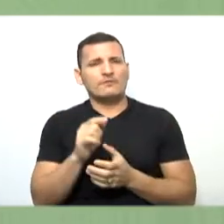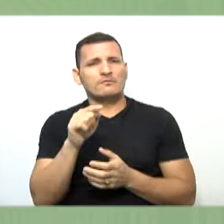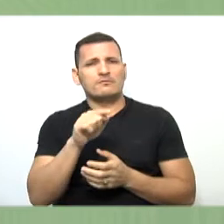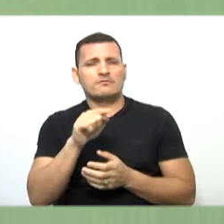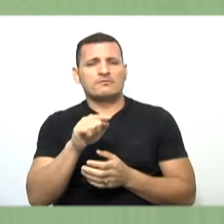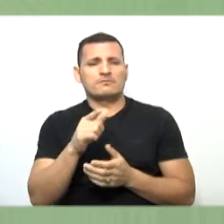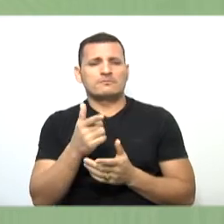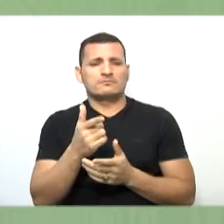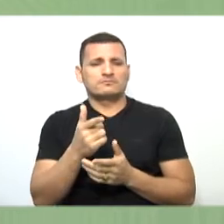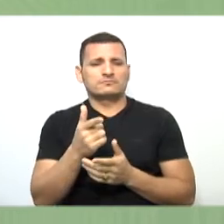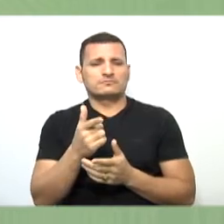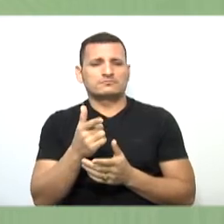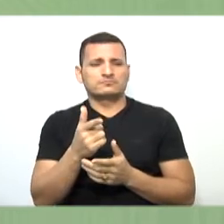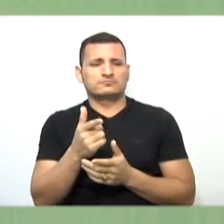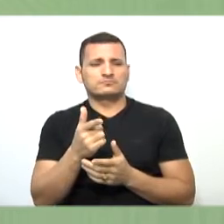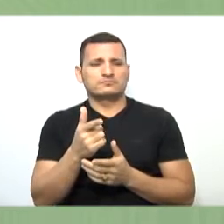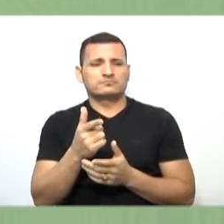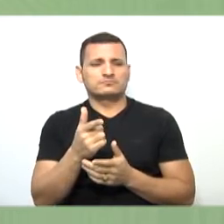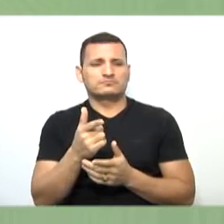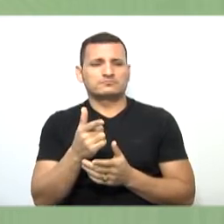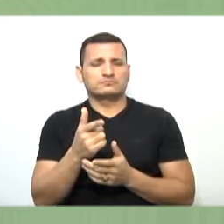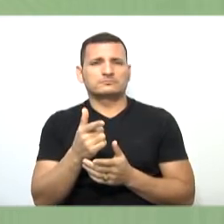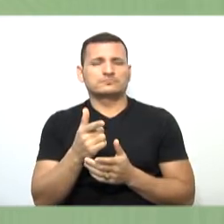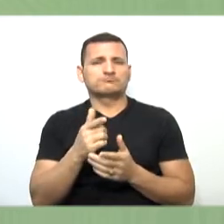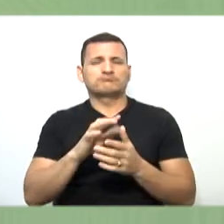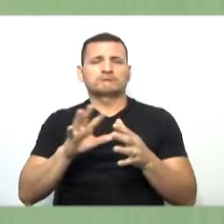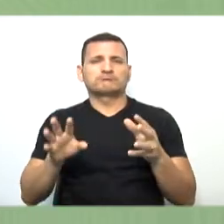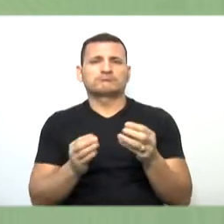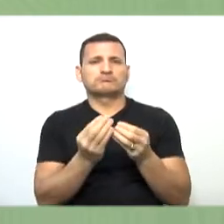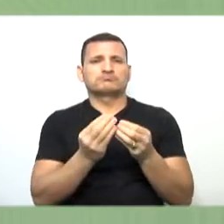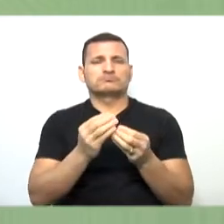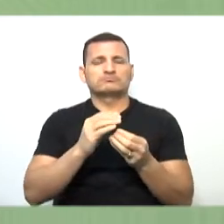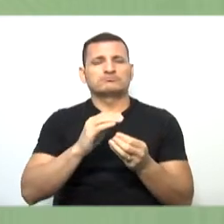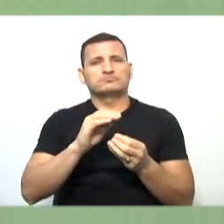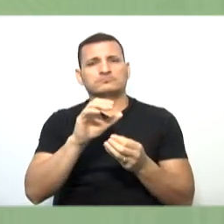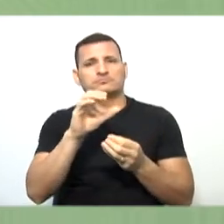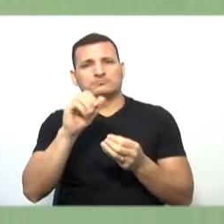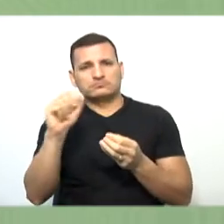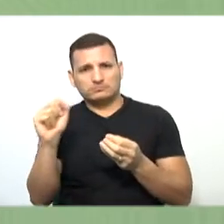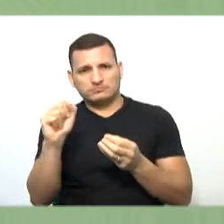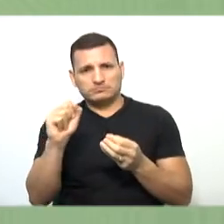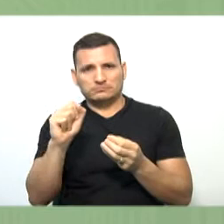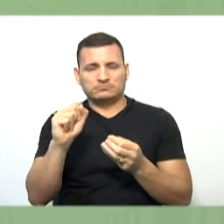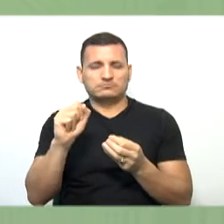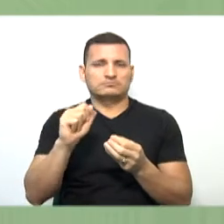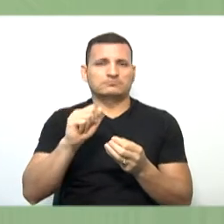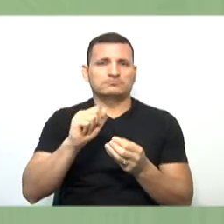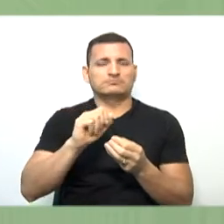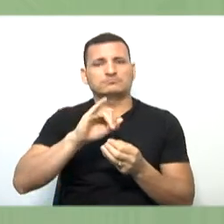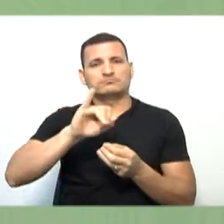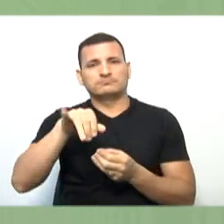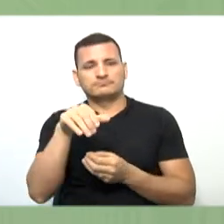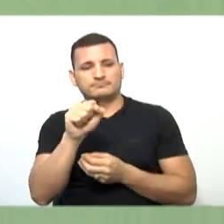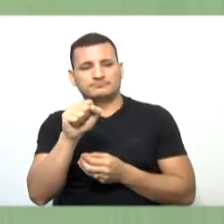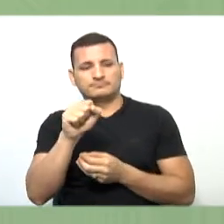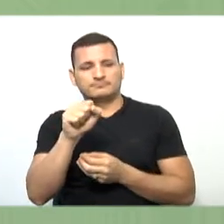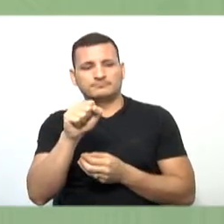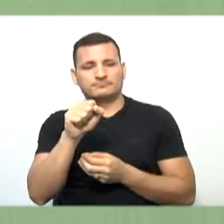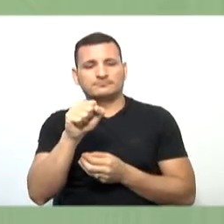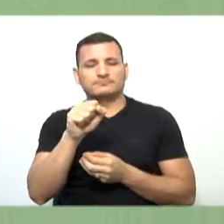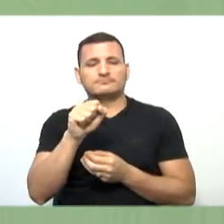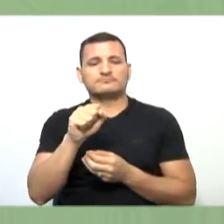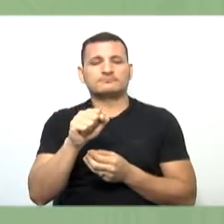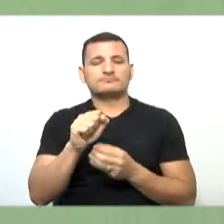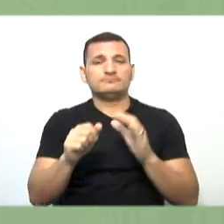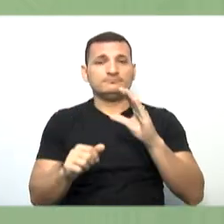não funciona sem a composição de CSS e JavaScript. Ó, esse